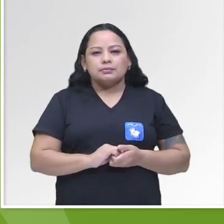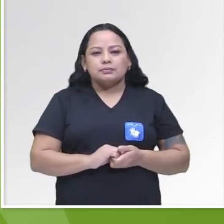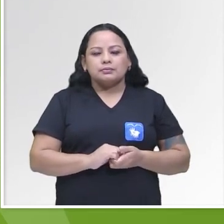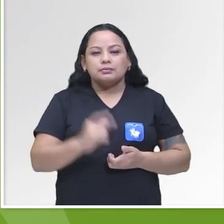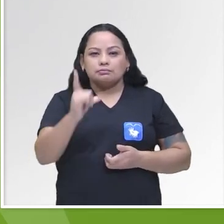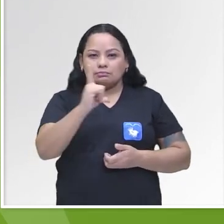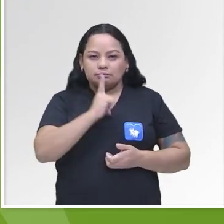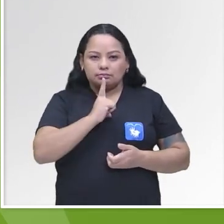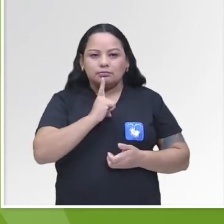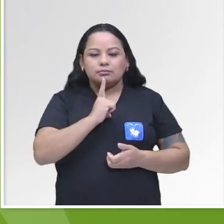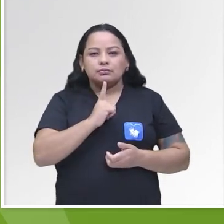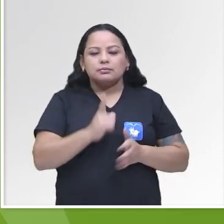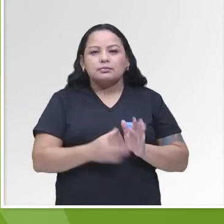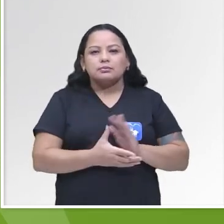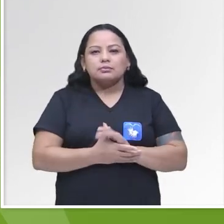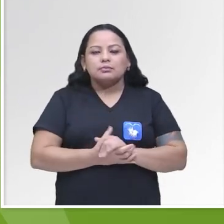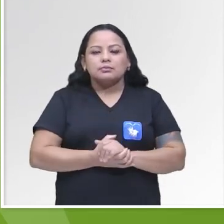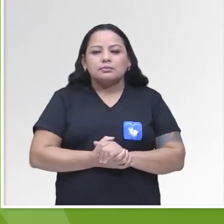apresenta